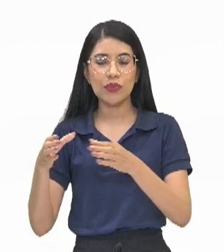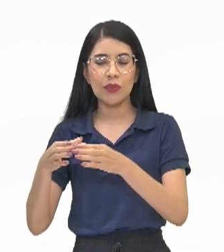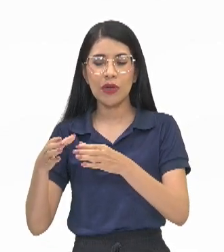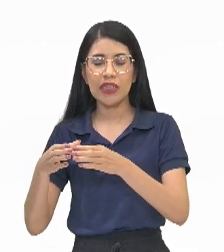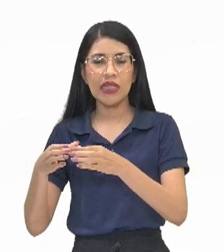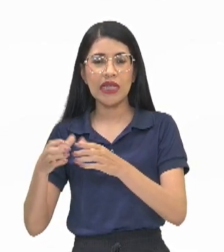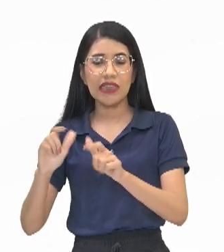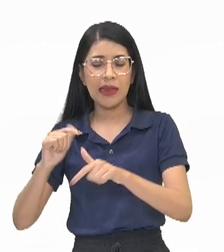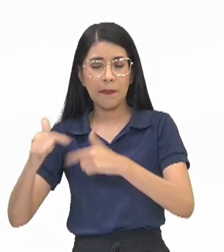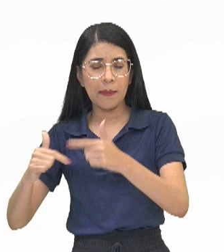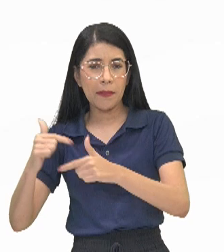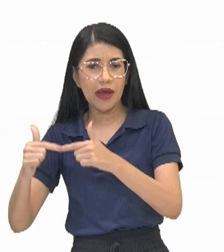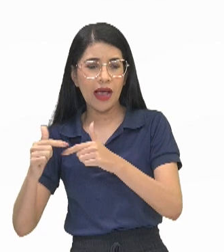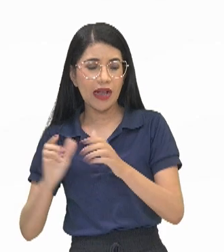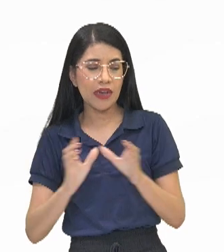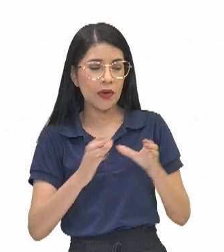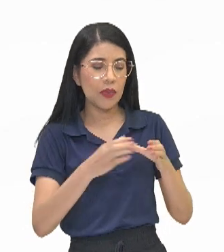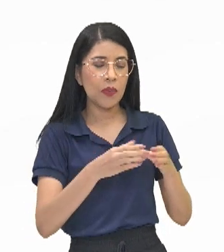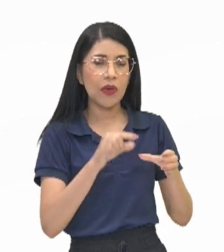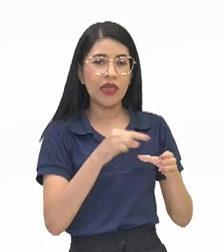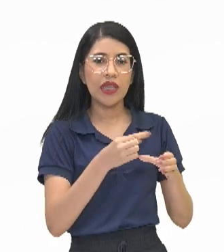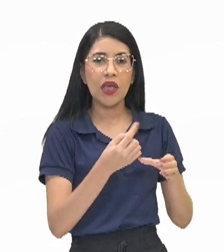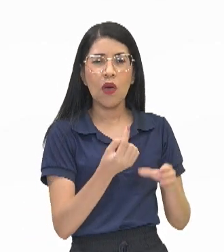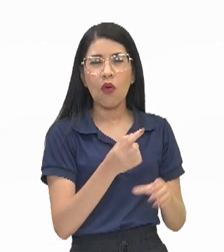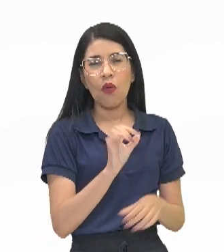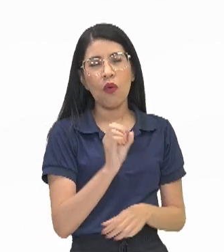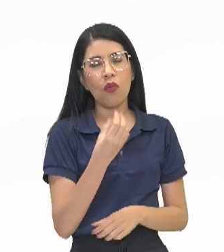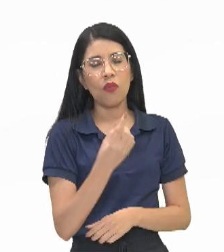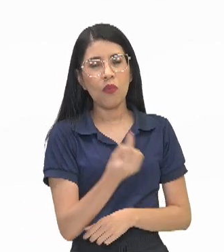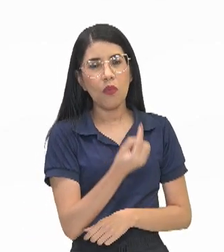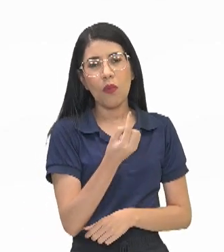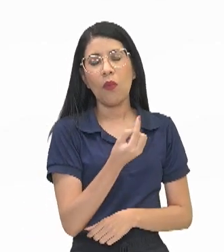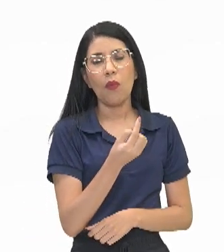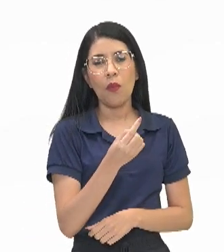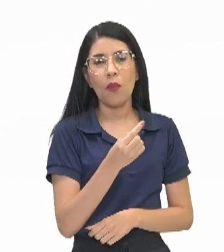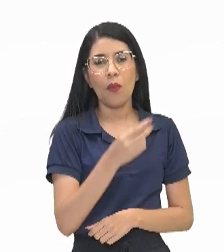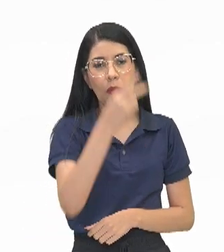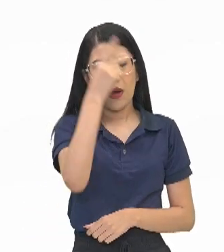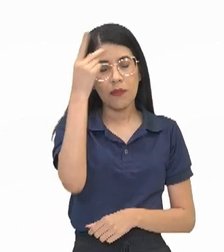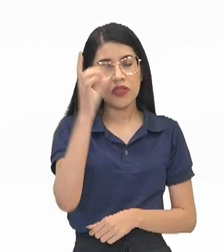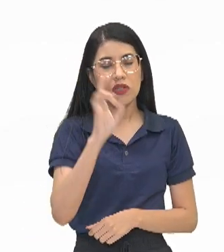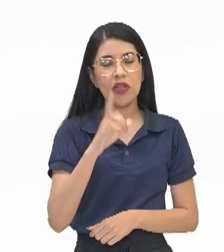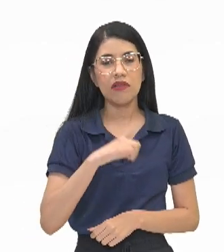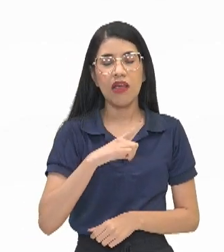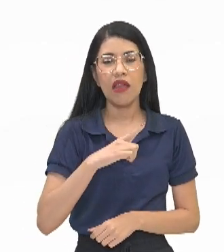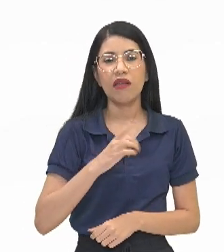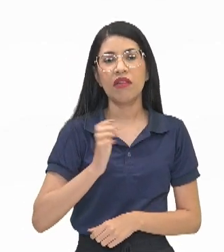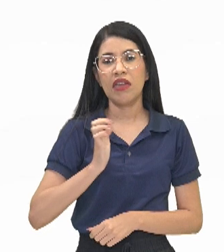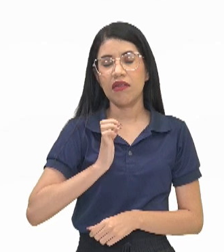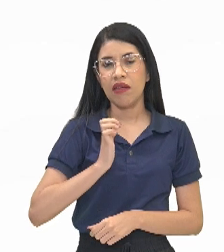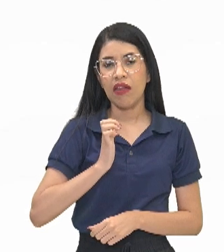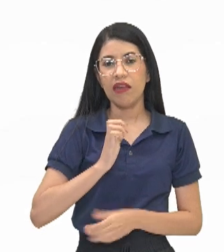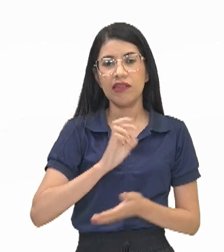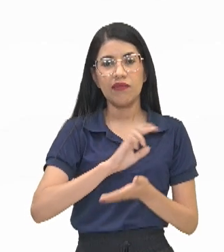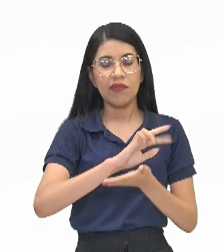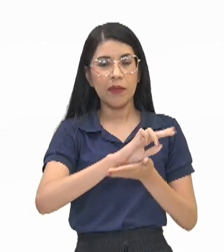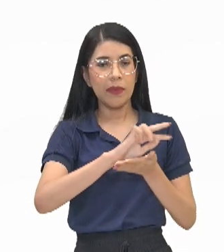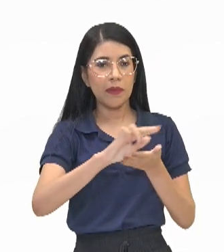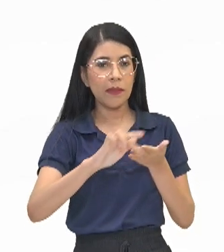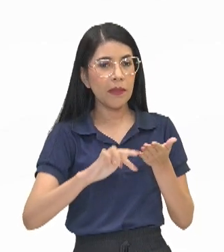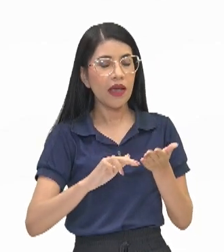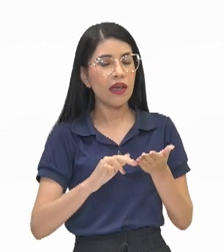e ganham pouco? Por que uma pessoa, né, vive do luxo, do prazer, dos bens,